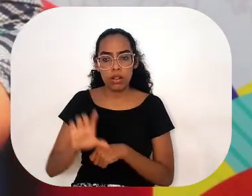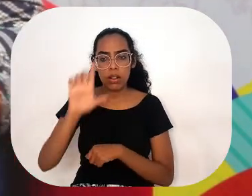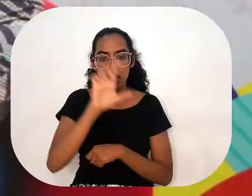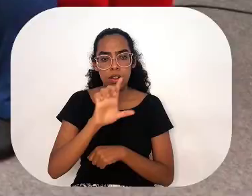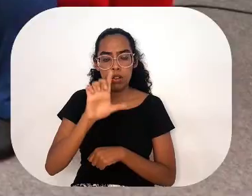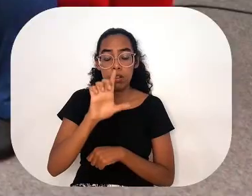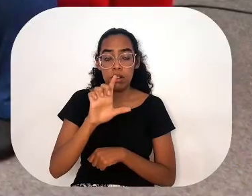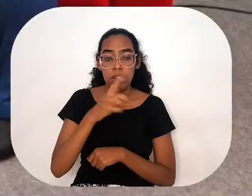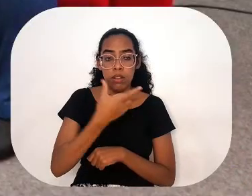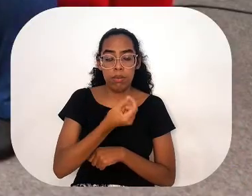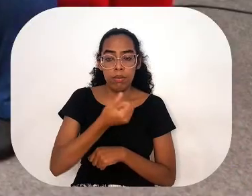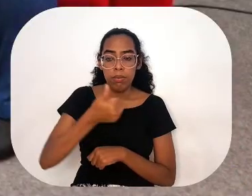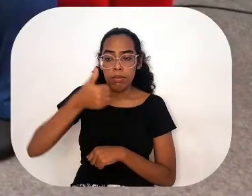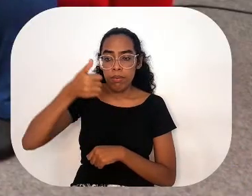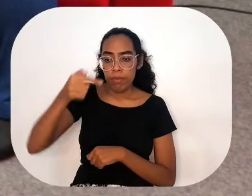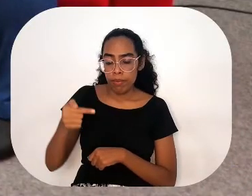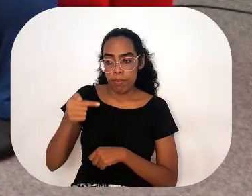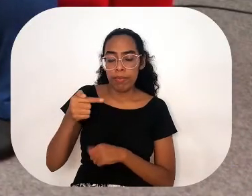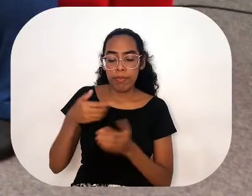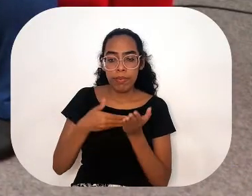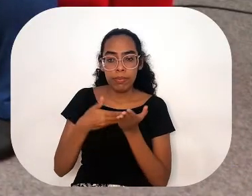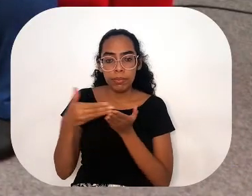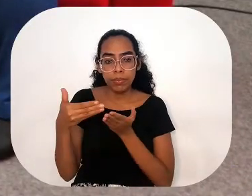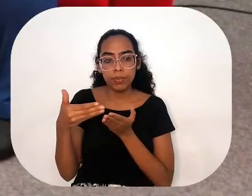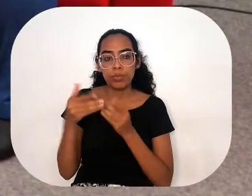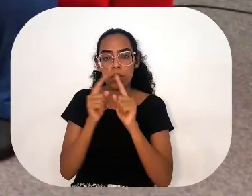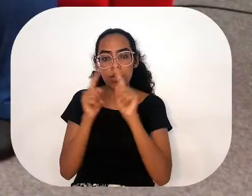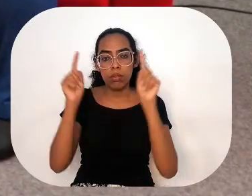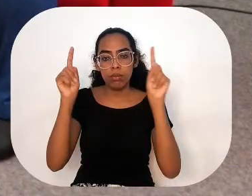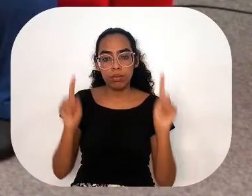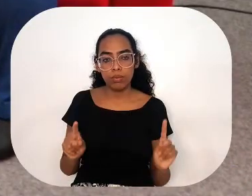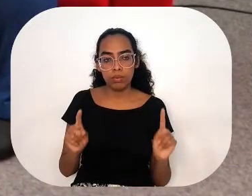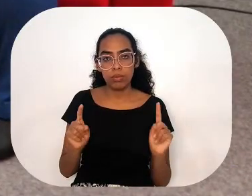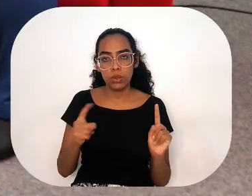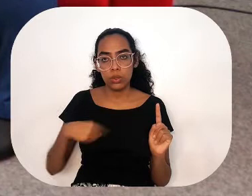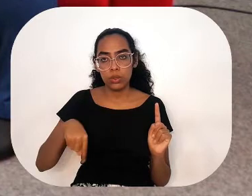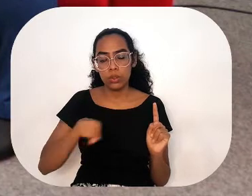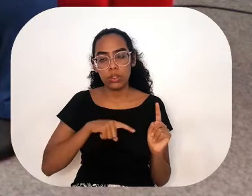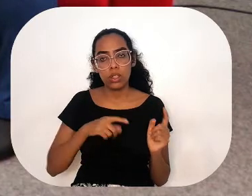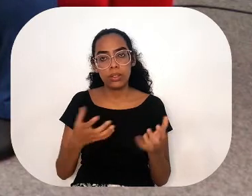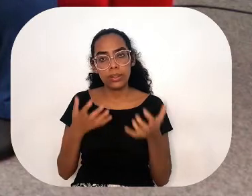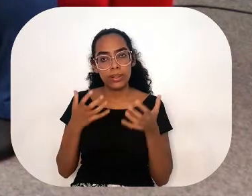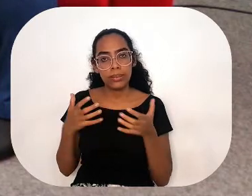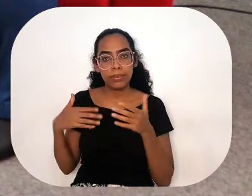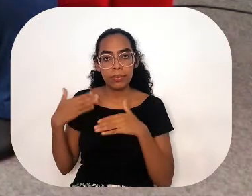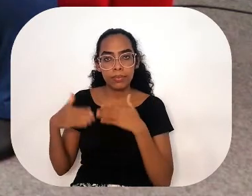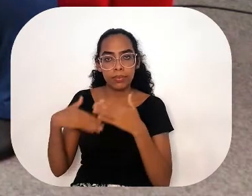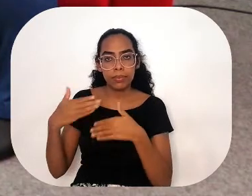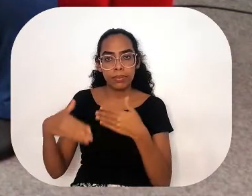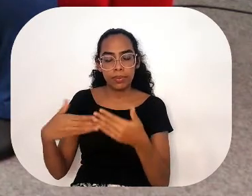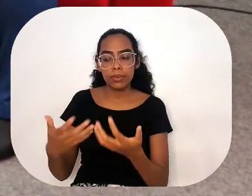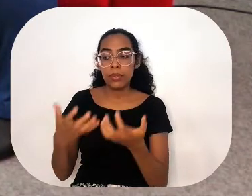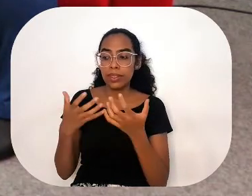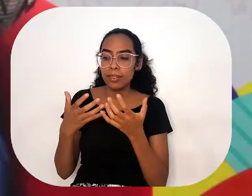no nosso trabalho é em 2017 a gente desenvolveu um projeto que é um projeto que a gente quer ainda